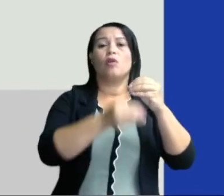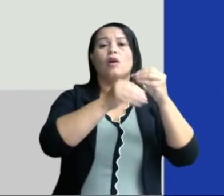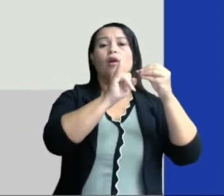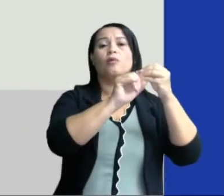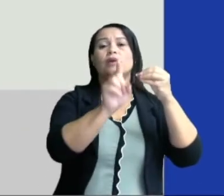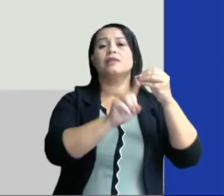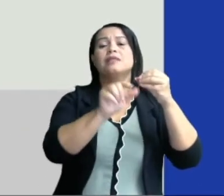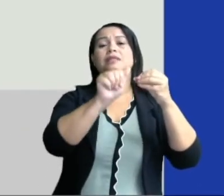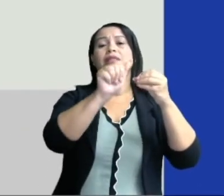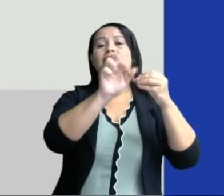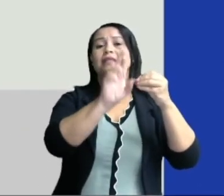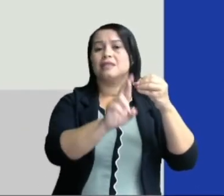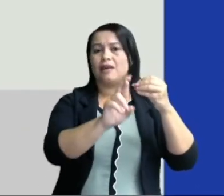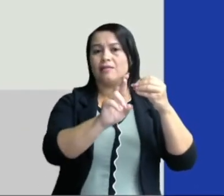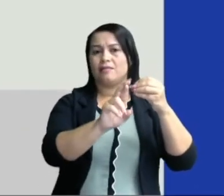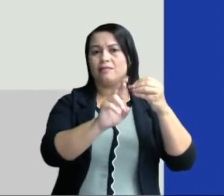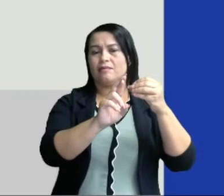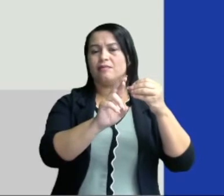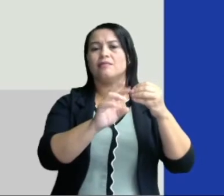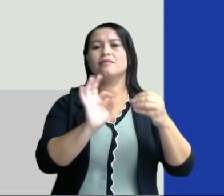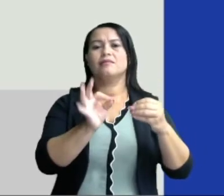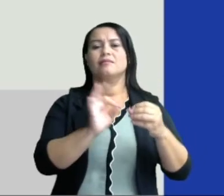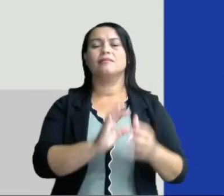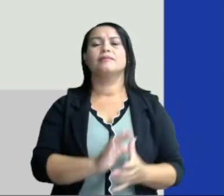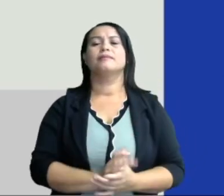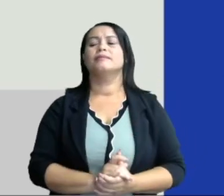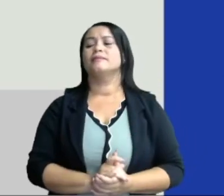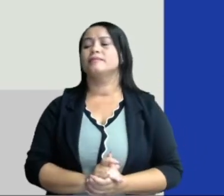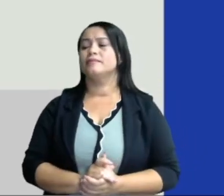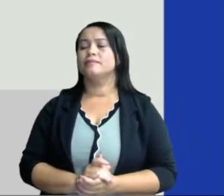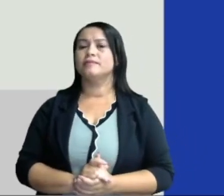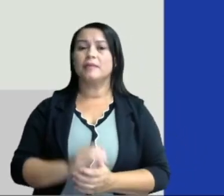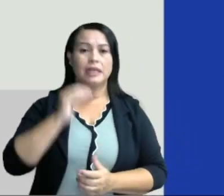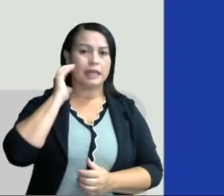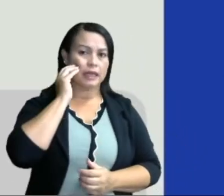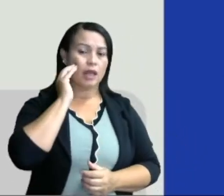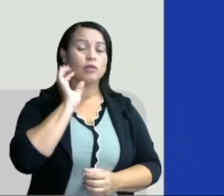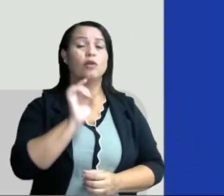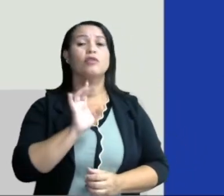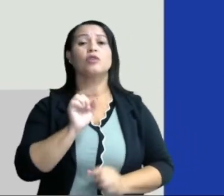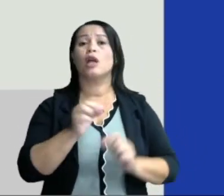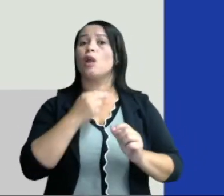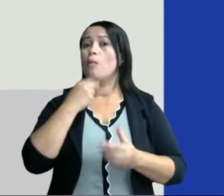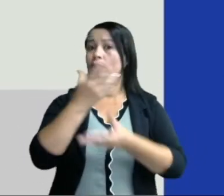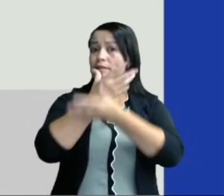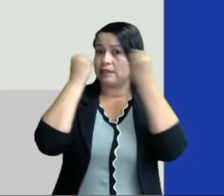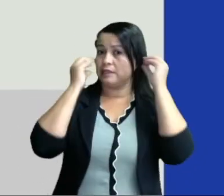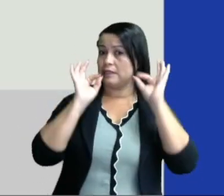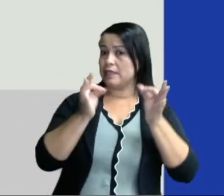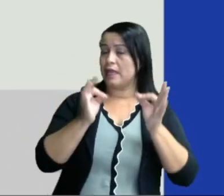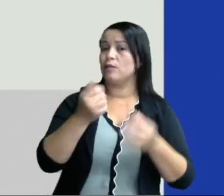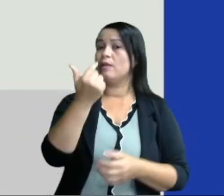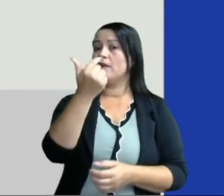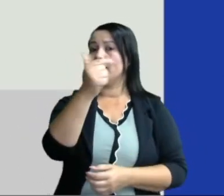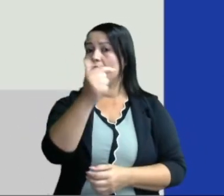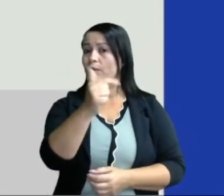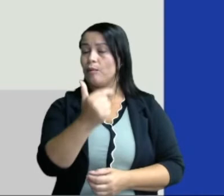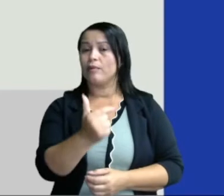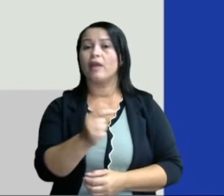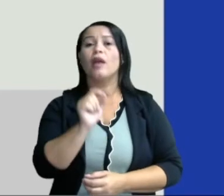colocar isar. Concreto, concretizar. Tá certo? Então, não esquece disso, não